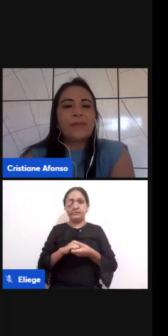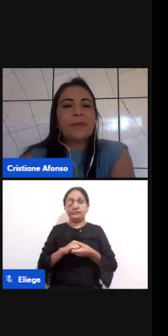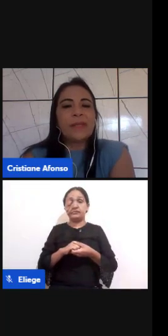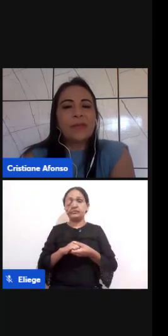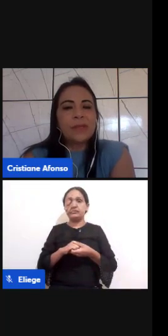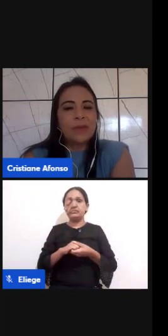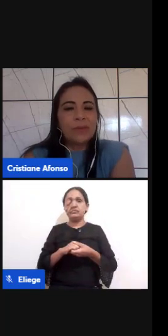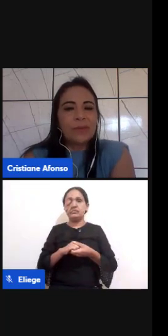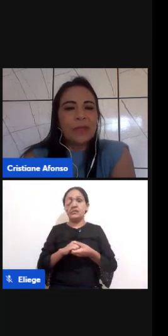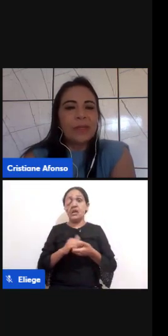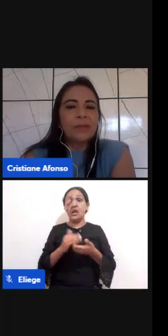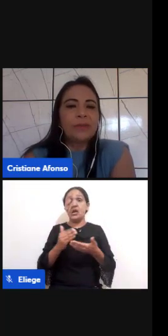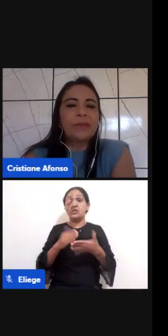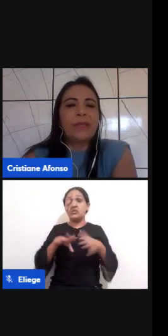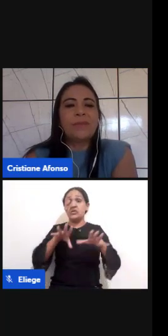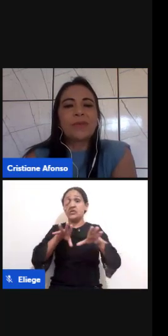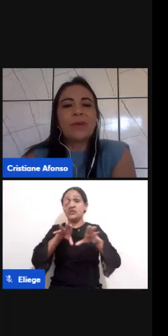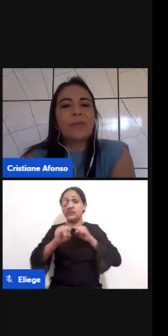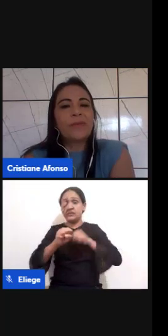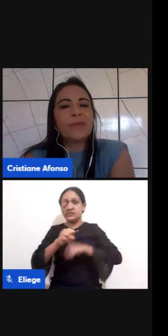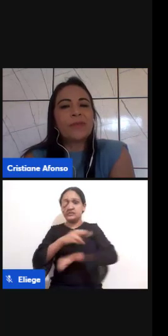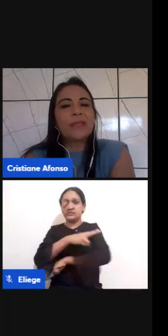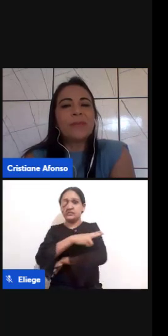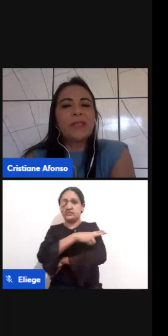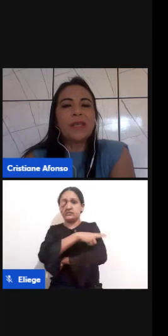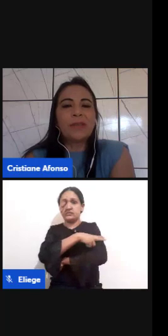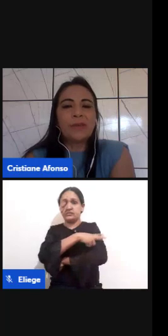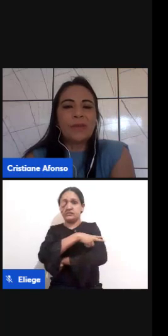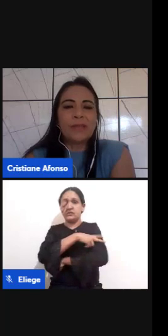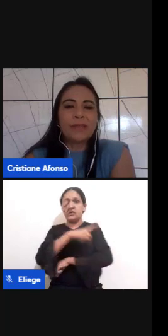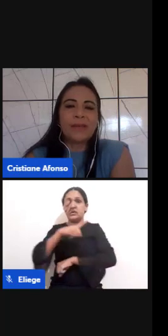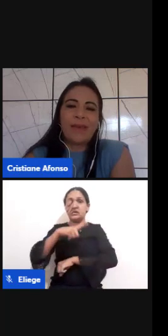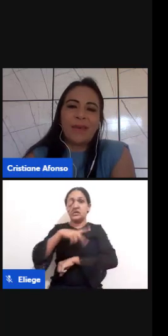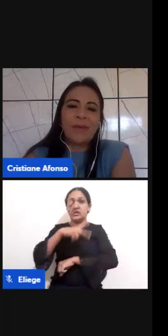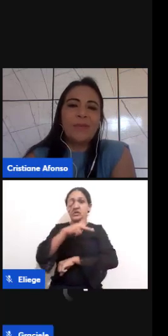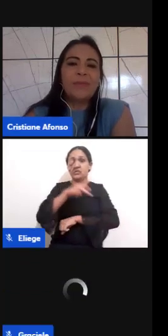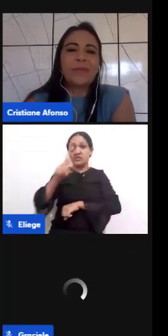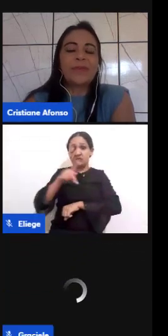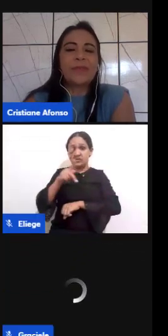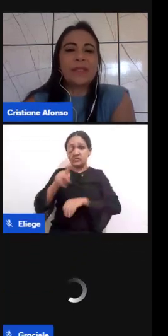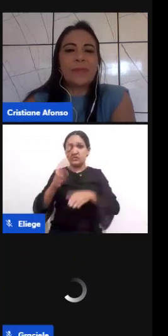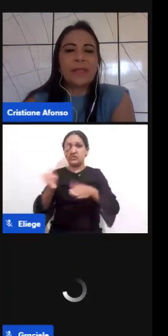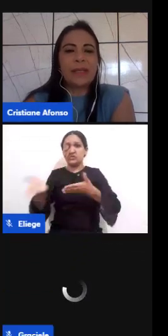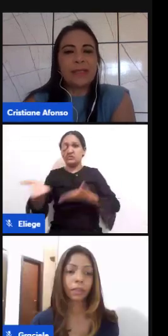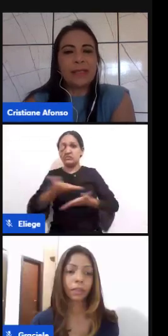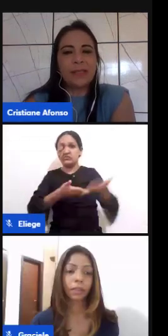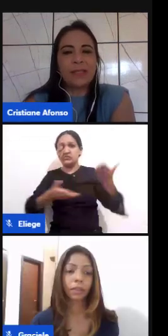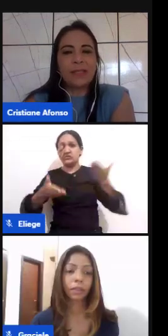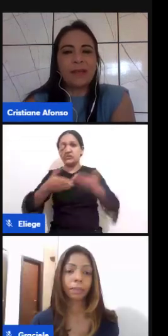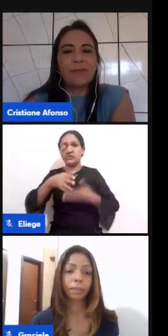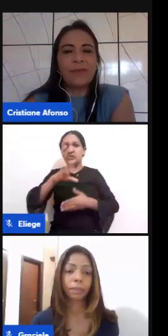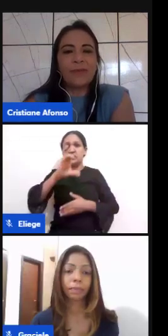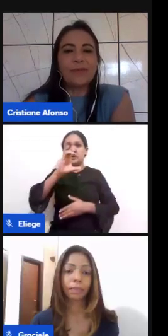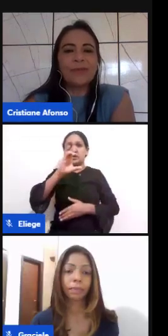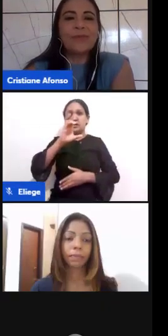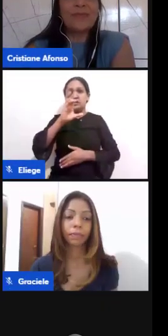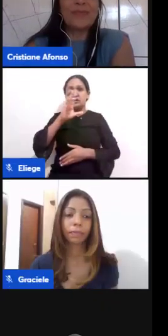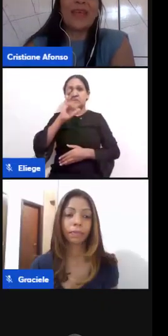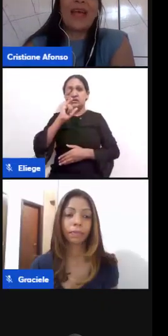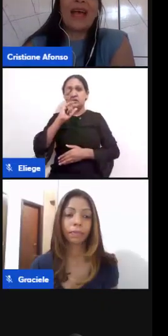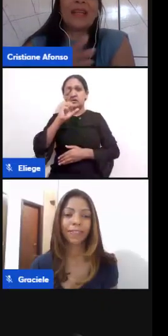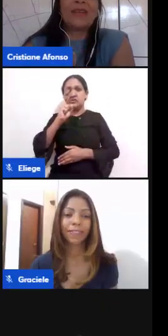A nossa formação do segundo ano, temos como professores e mediadores eu, professora especialista Cristiane